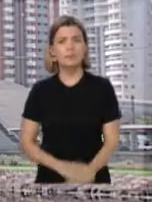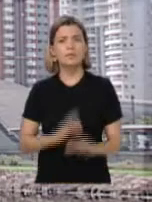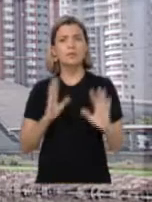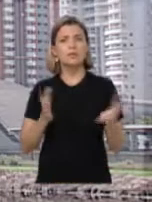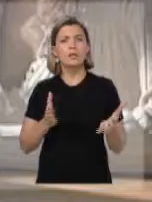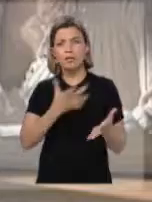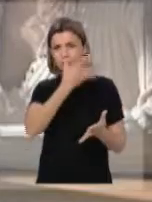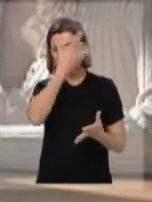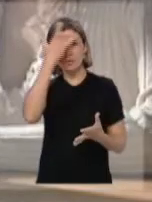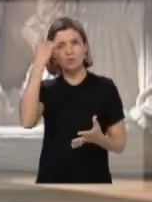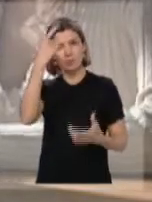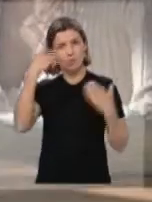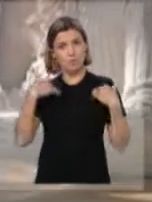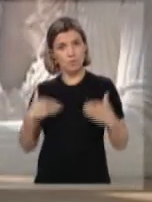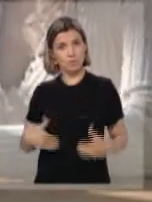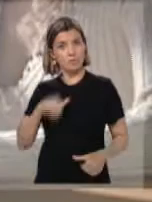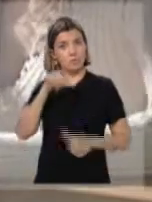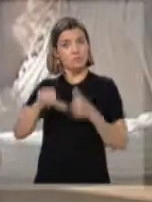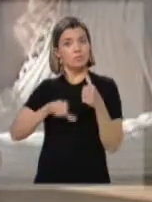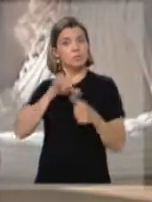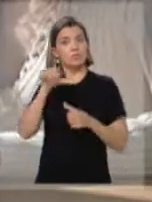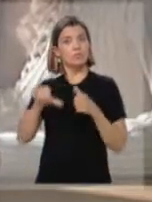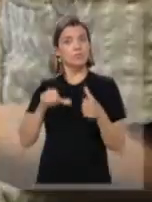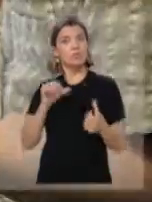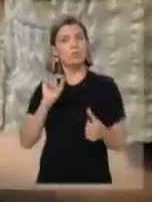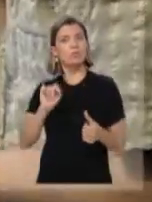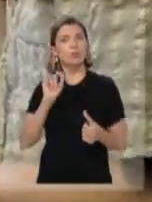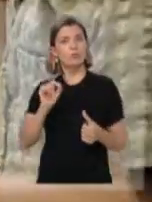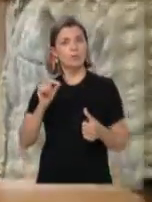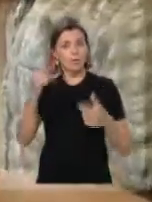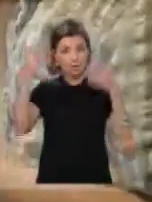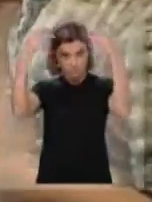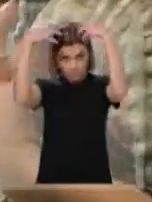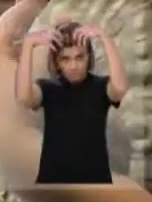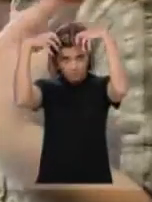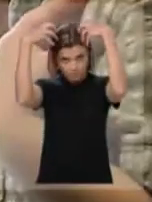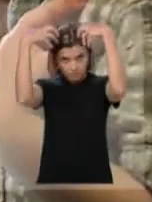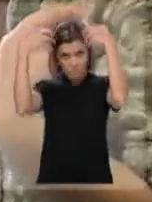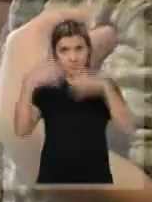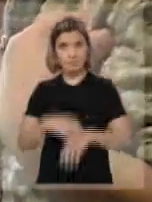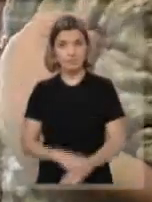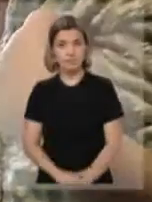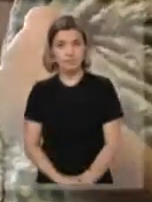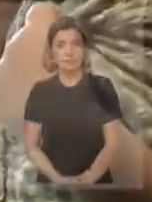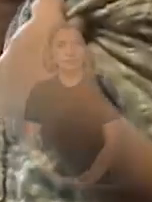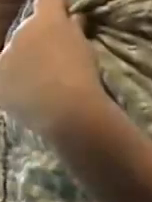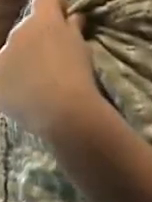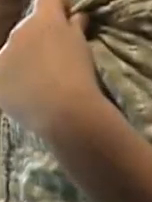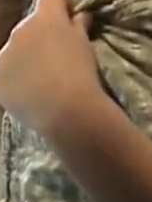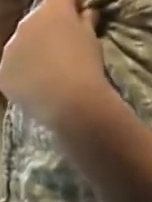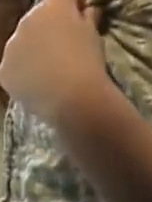Mas o que permitiu que nossa espécie se impusesse dessa forma no planeta foi o cérebro humano.